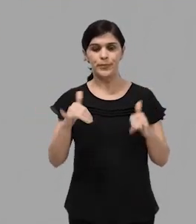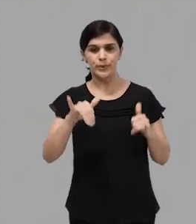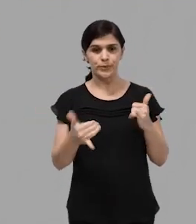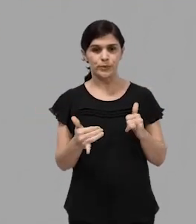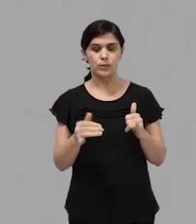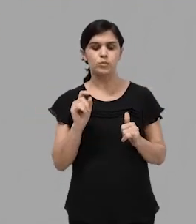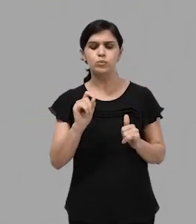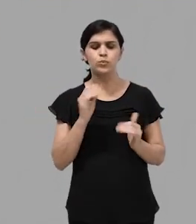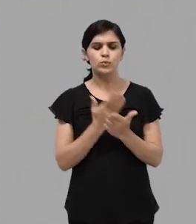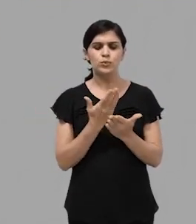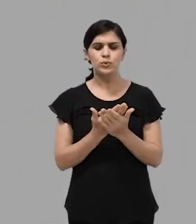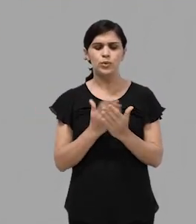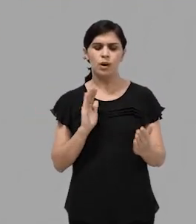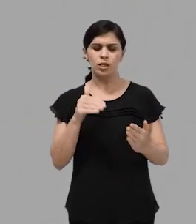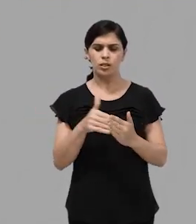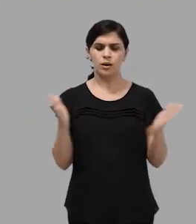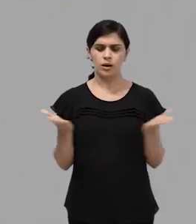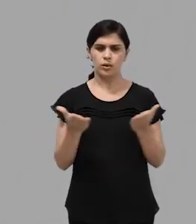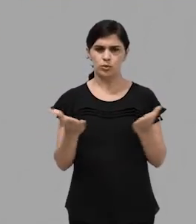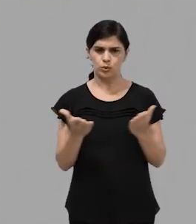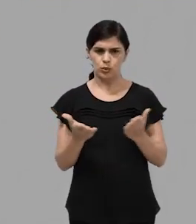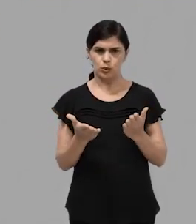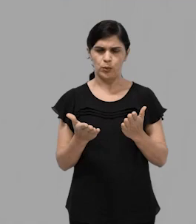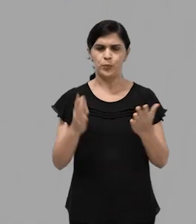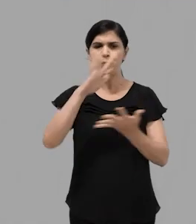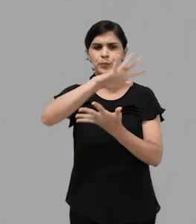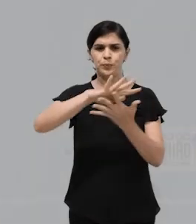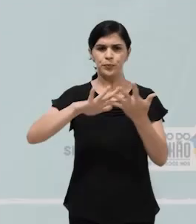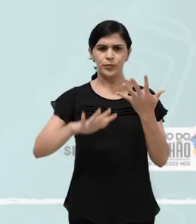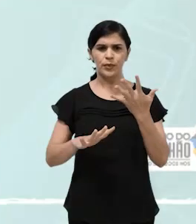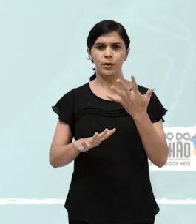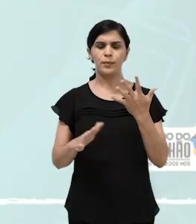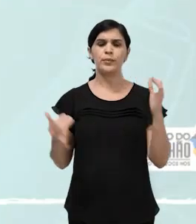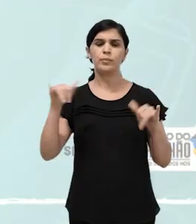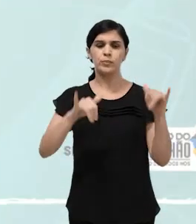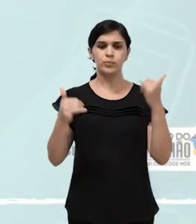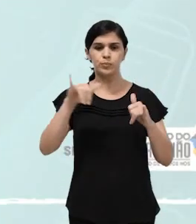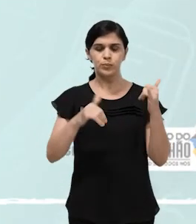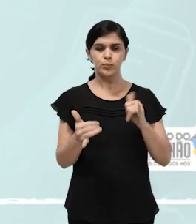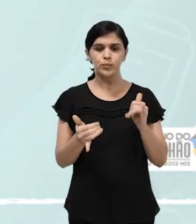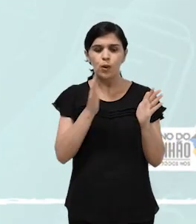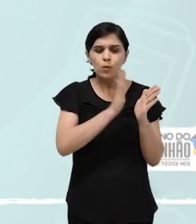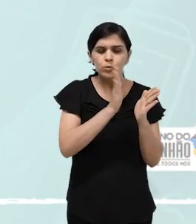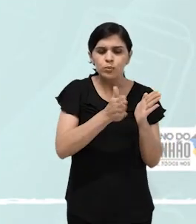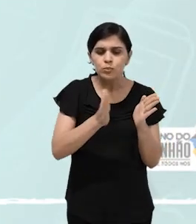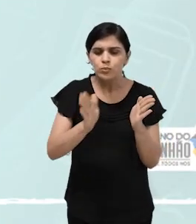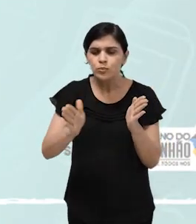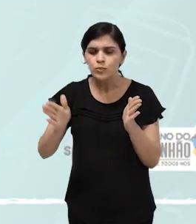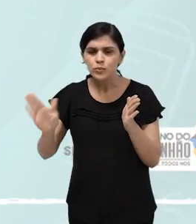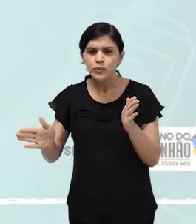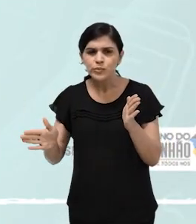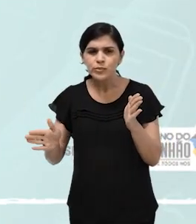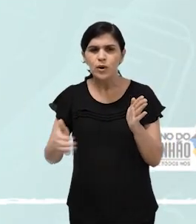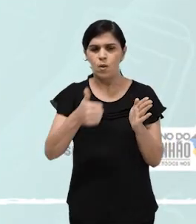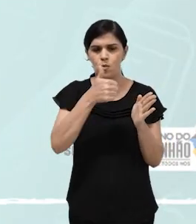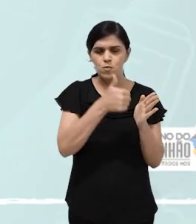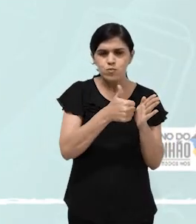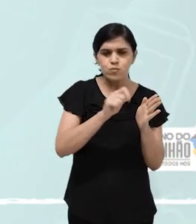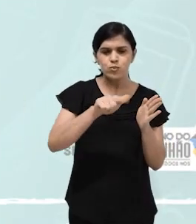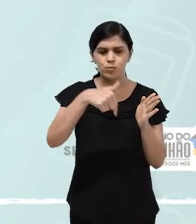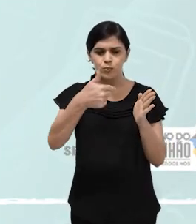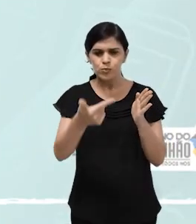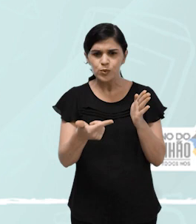Bom, a tabela periódica, os elementos, eles são listados sequencialmente, ou seja, um depois do